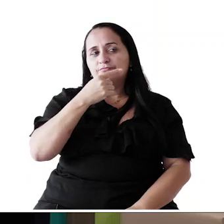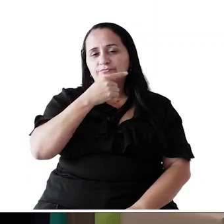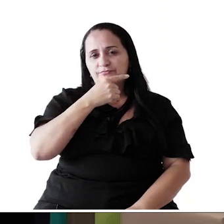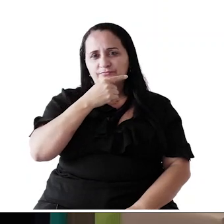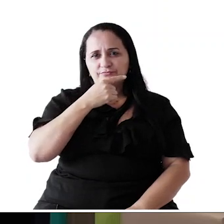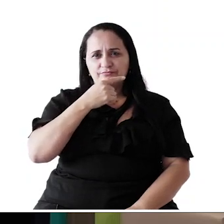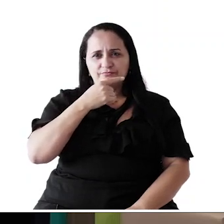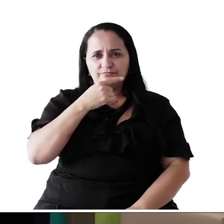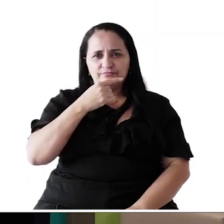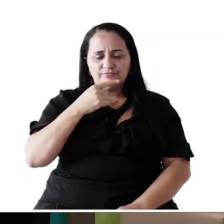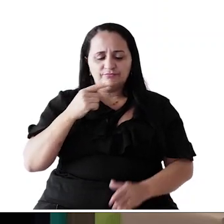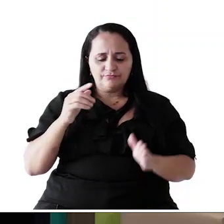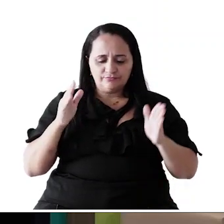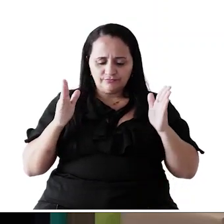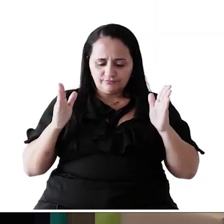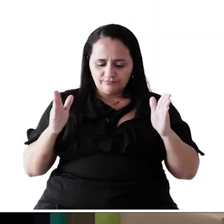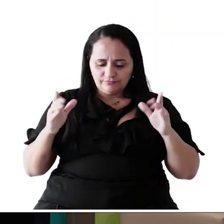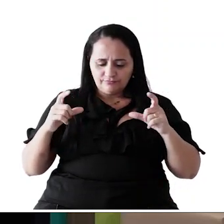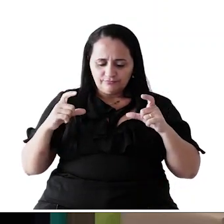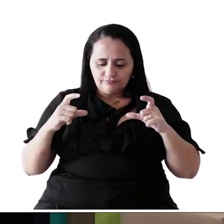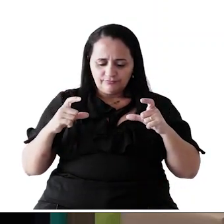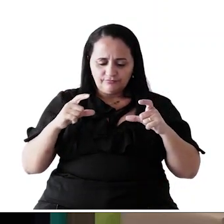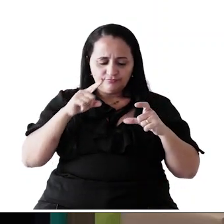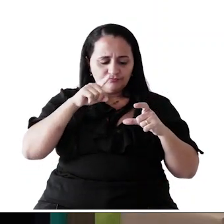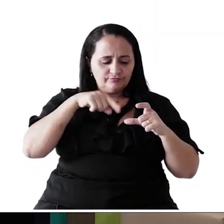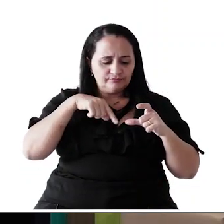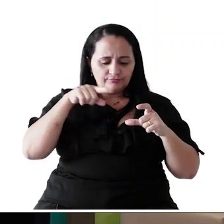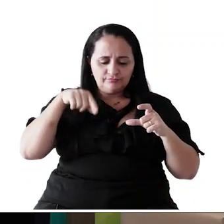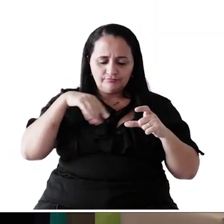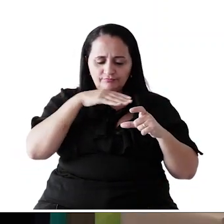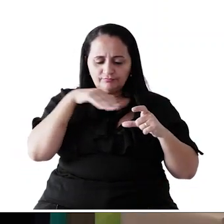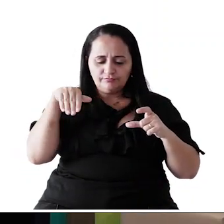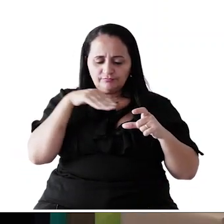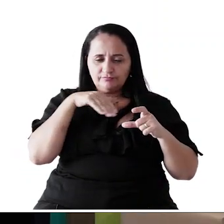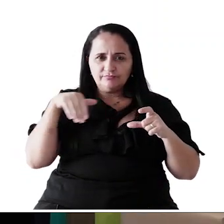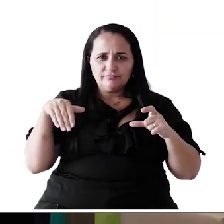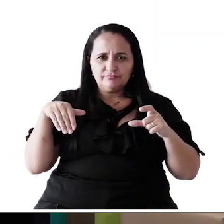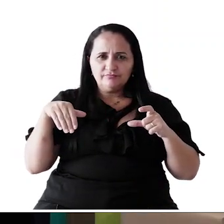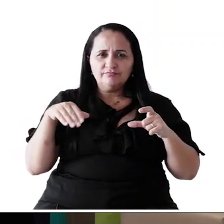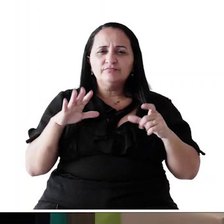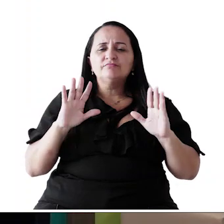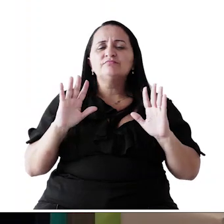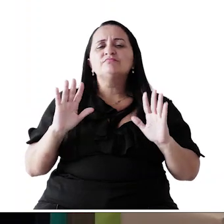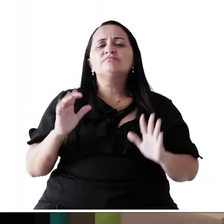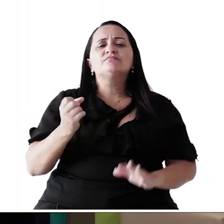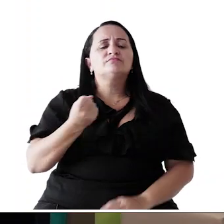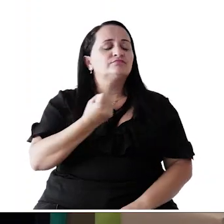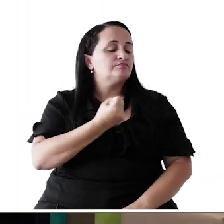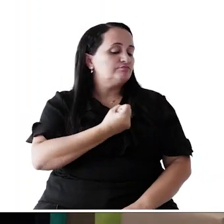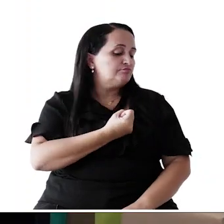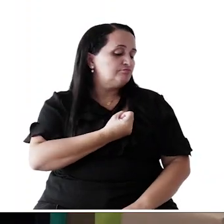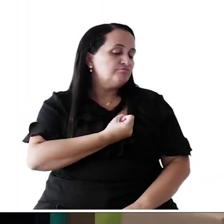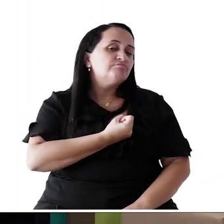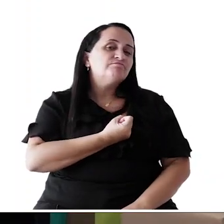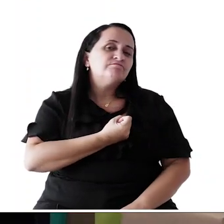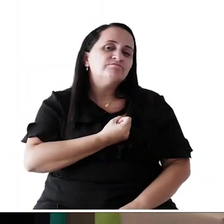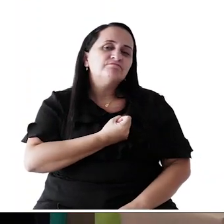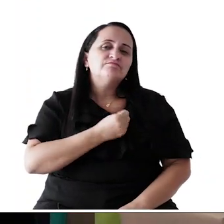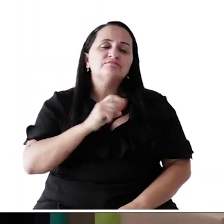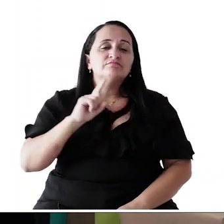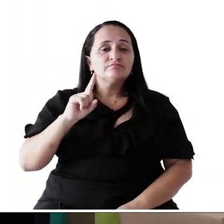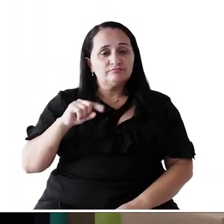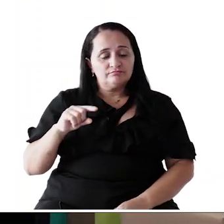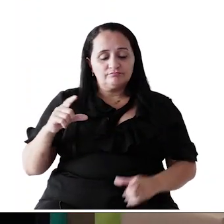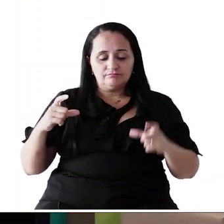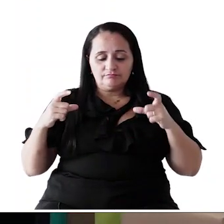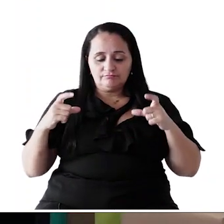essa barra de chocolate. Então, o meu número inteiro é a minha barra.